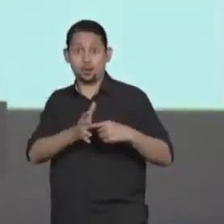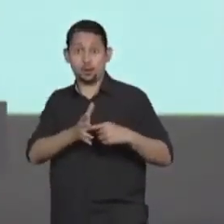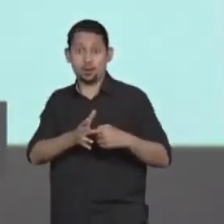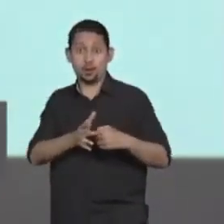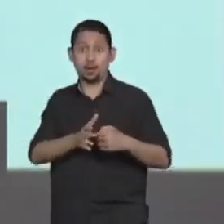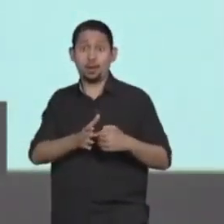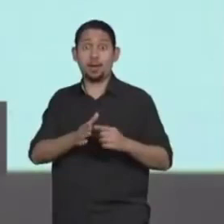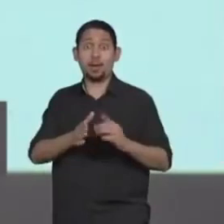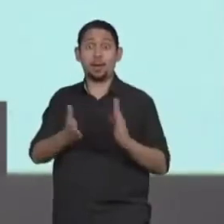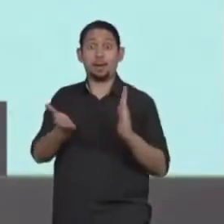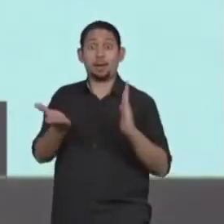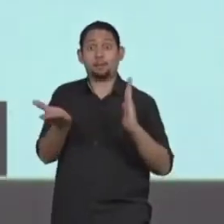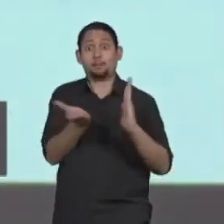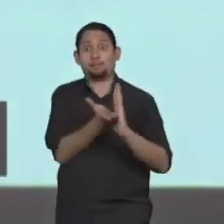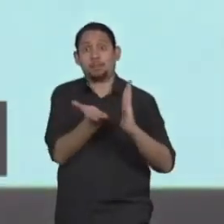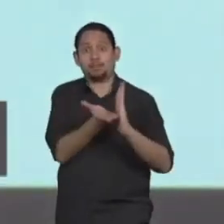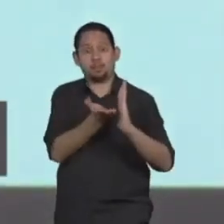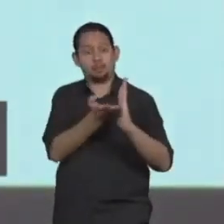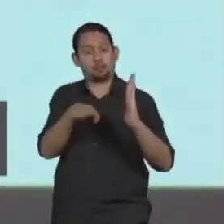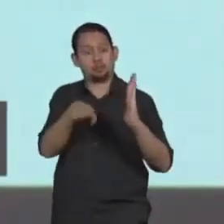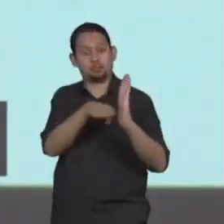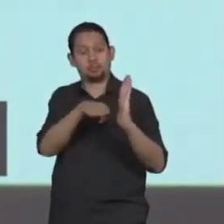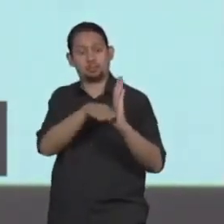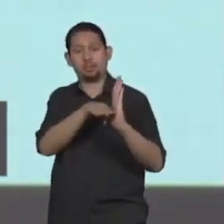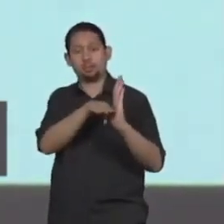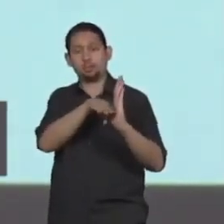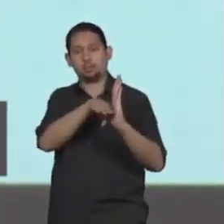centro, no buraco aqui do centro.